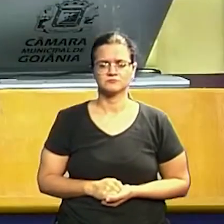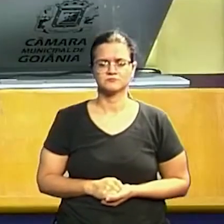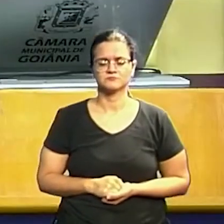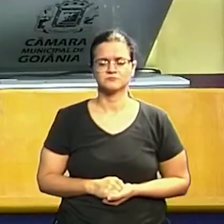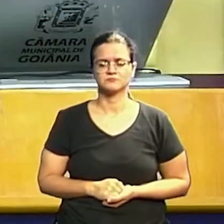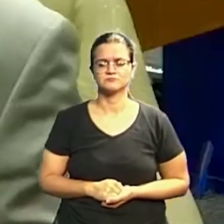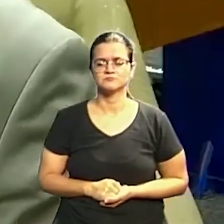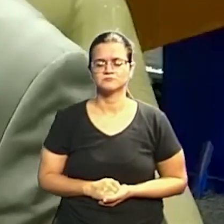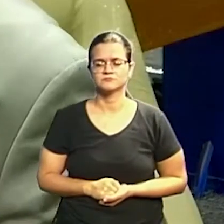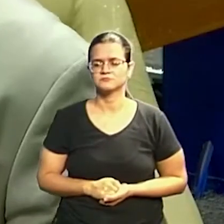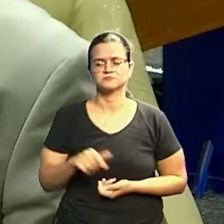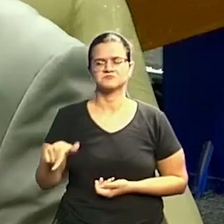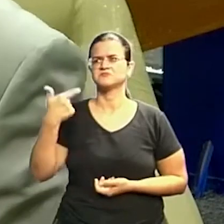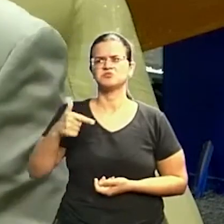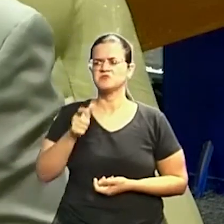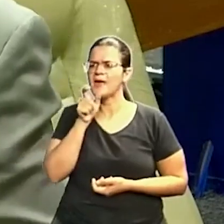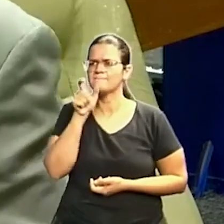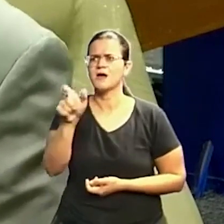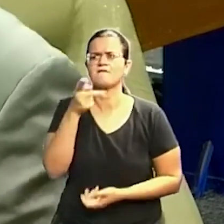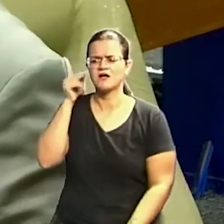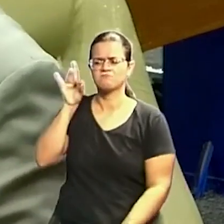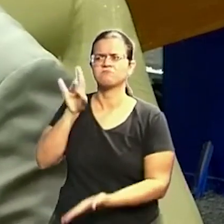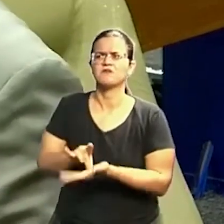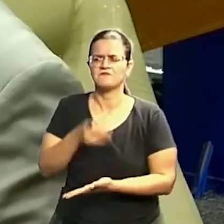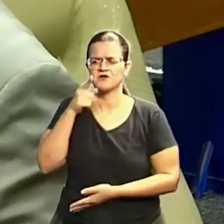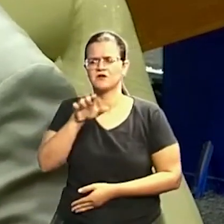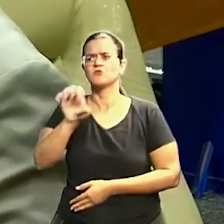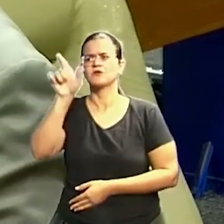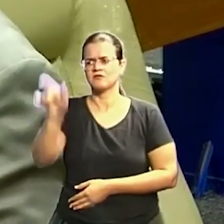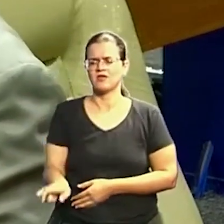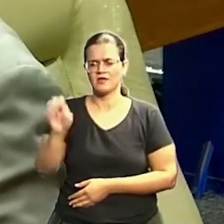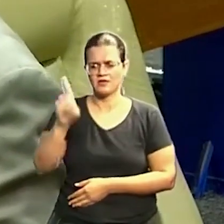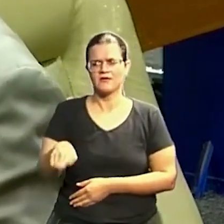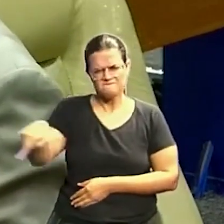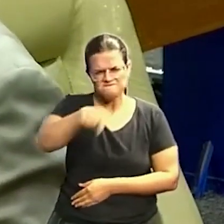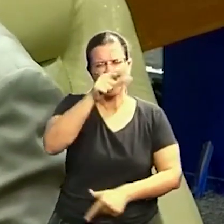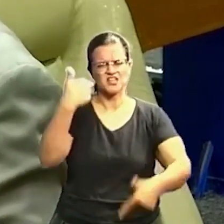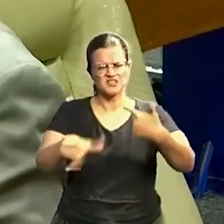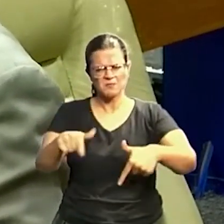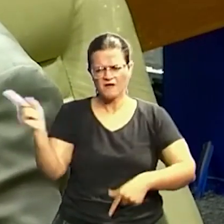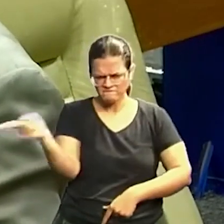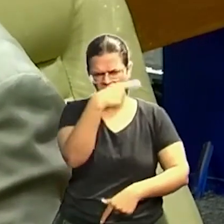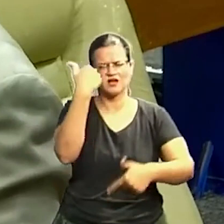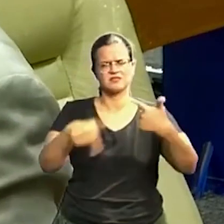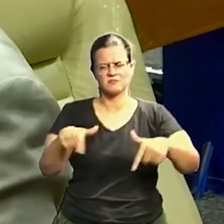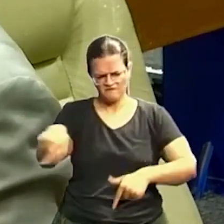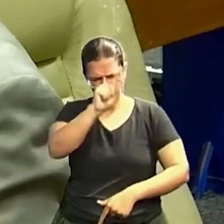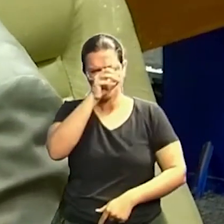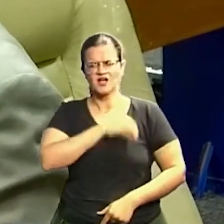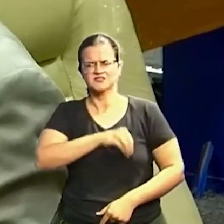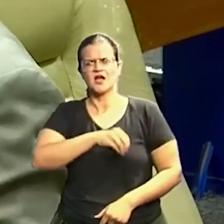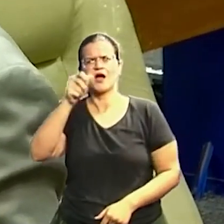10 segundos. Não tem palavras para colocar, para dizer o que o senhor é. Vai trabalhar, vereador. Vai